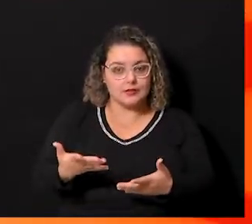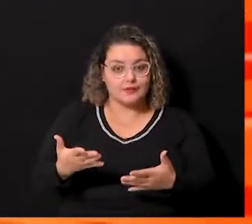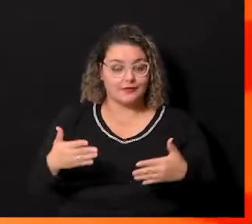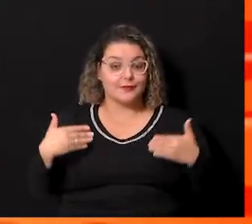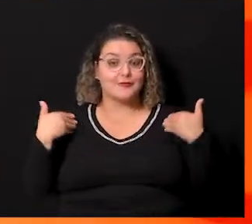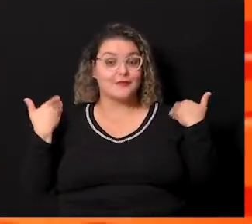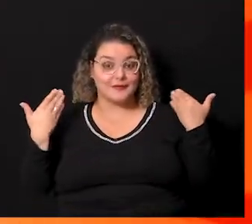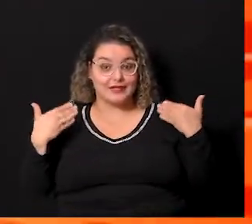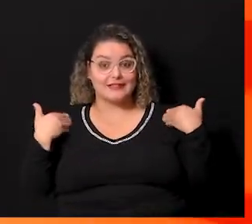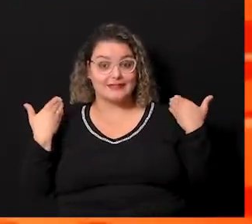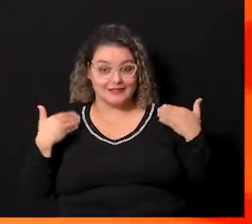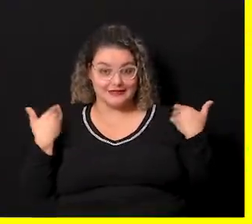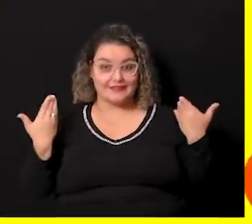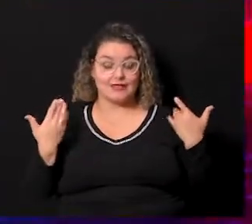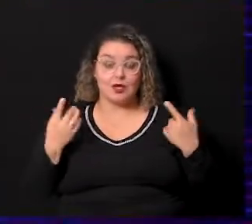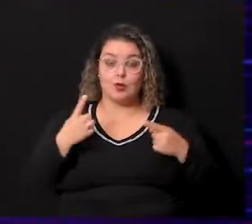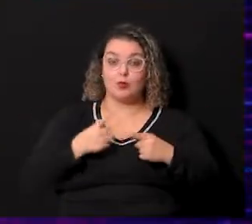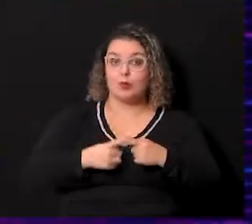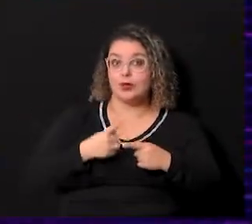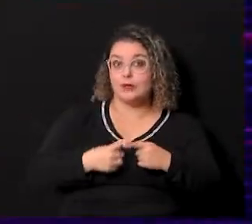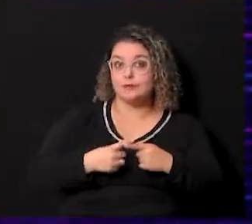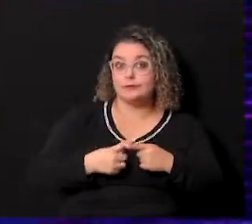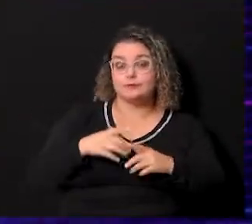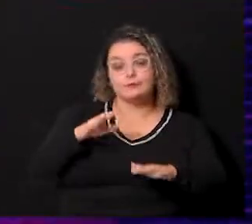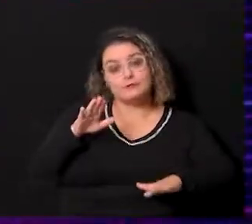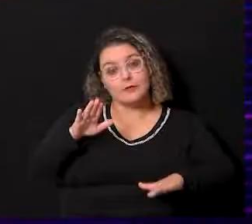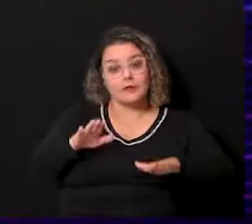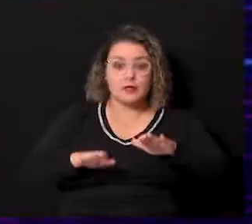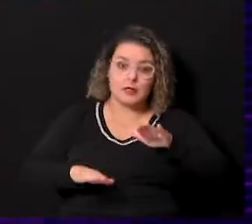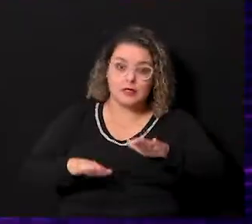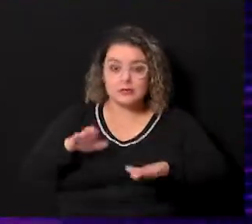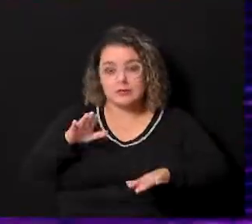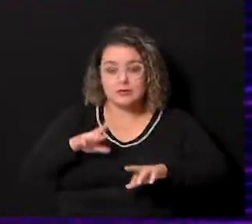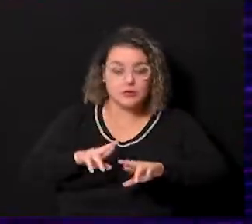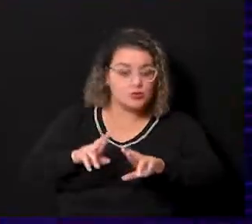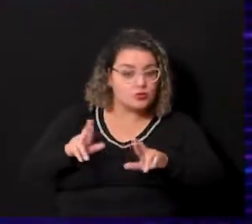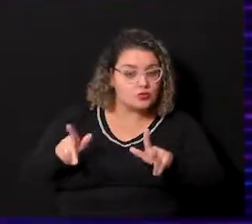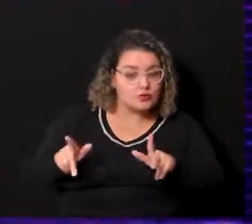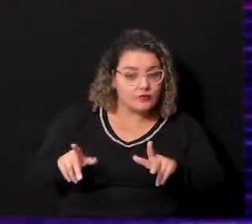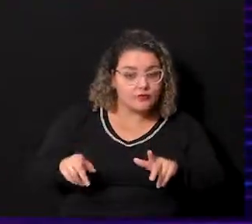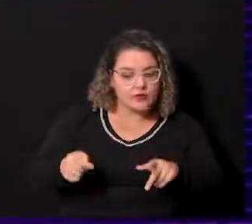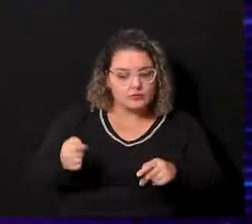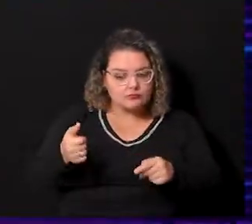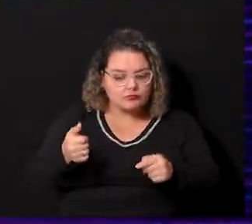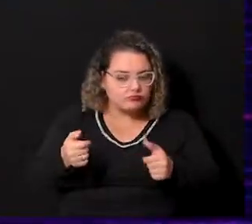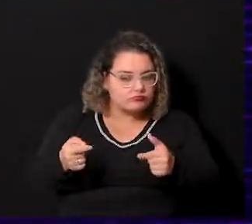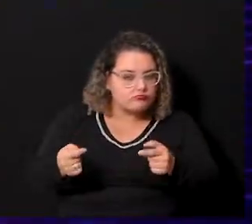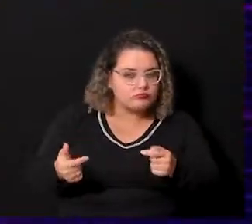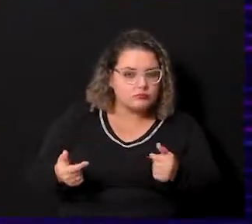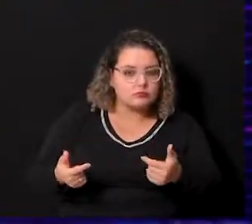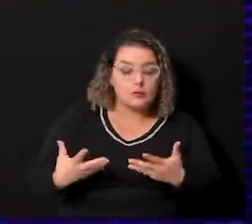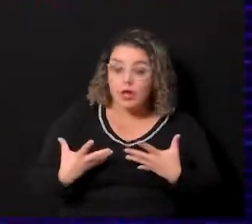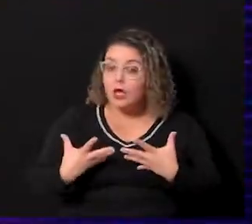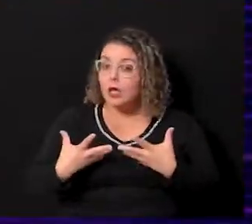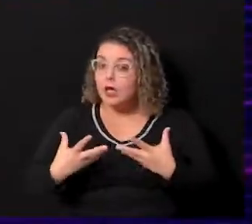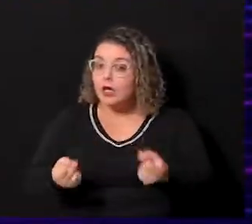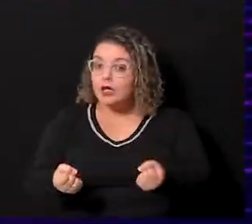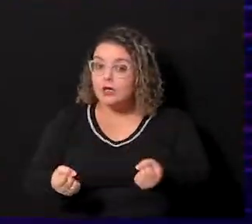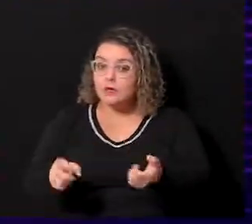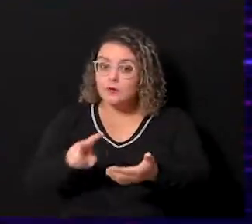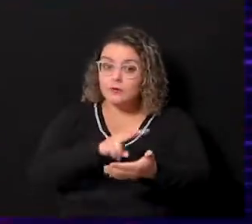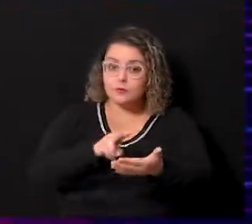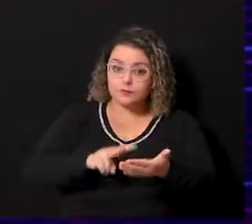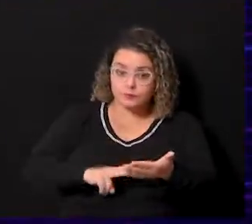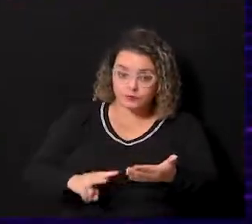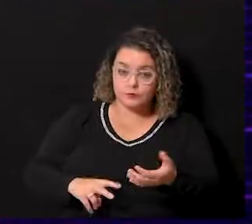Eu fico muito contente, porque talvez com algumas diferenças, mas a